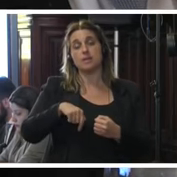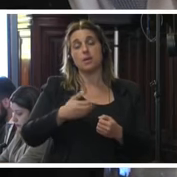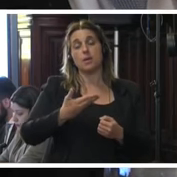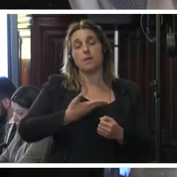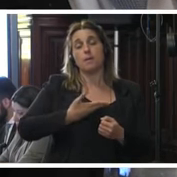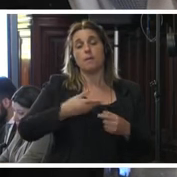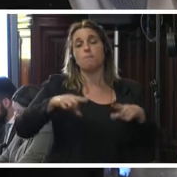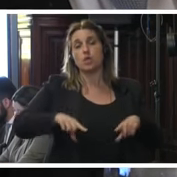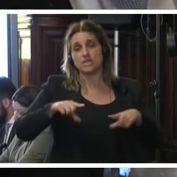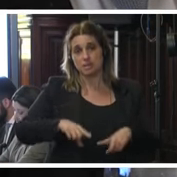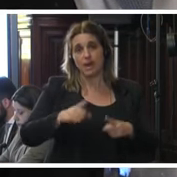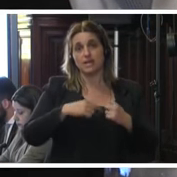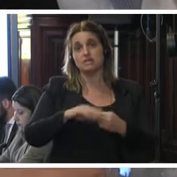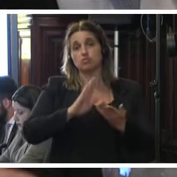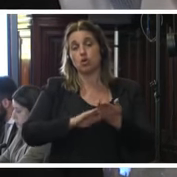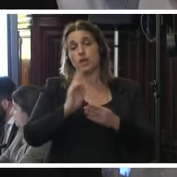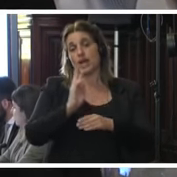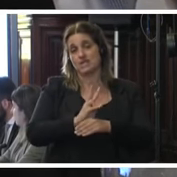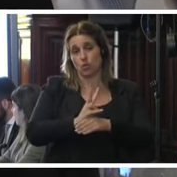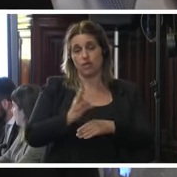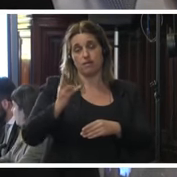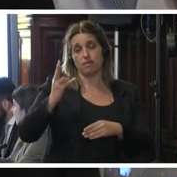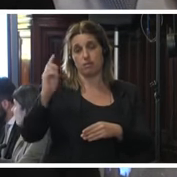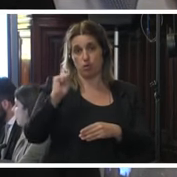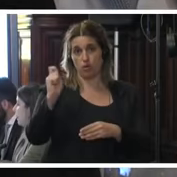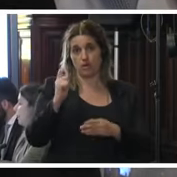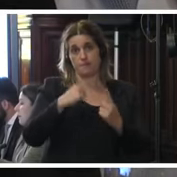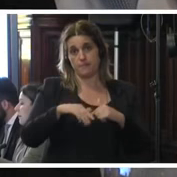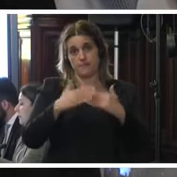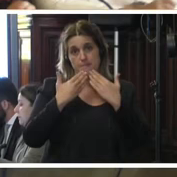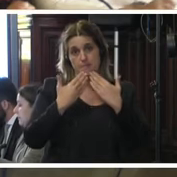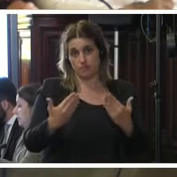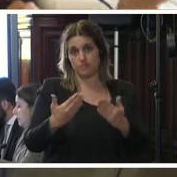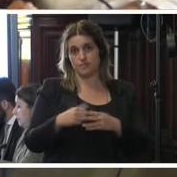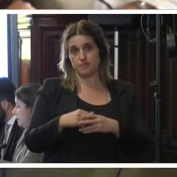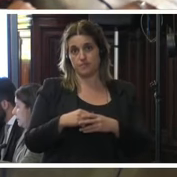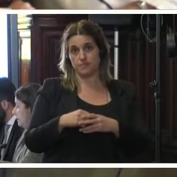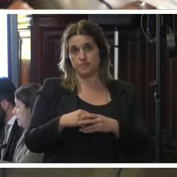da segurança pública. We'll be glad to take your comments, Madam Chair.